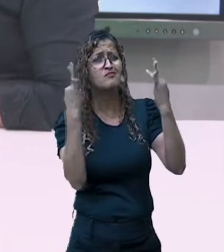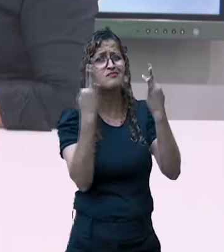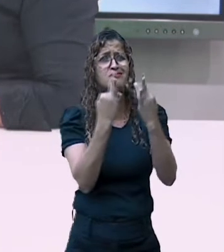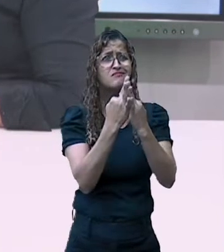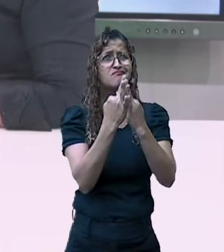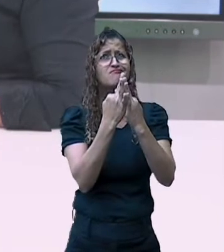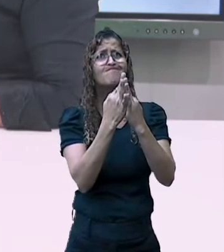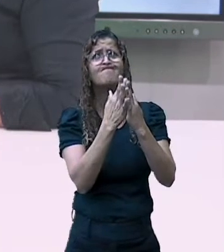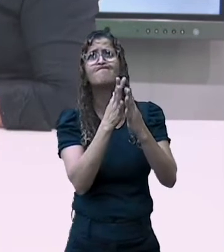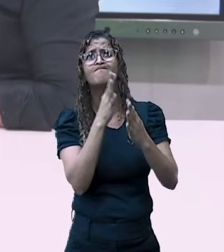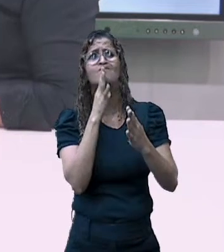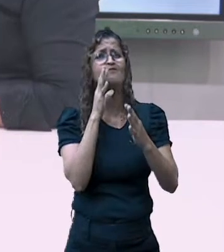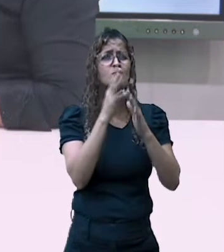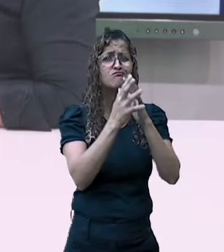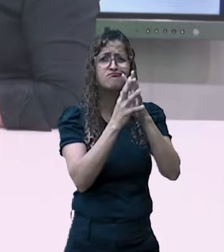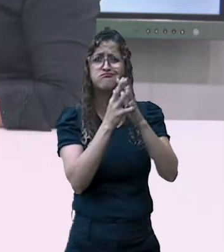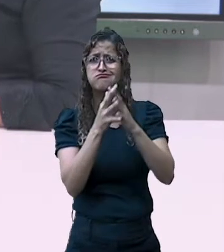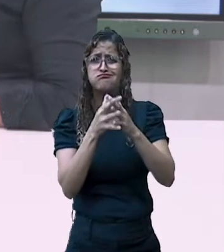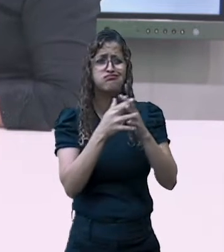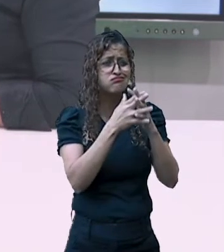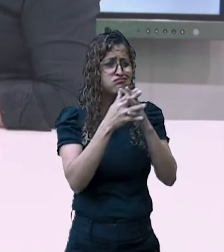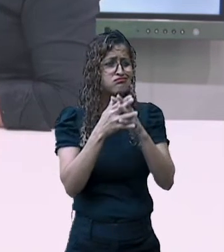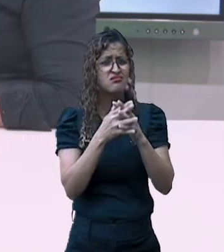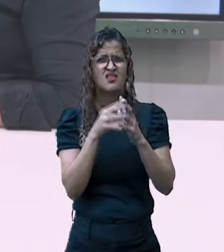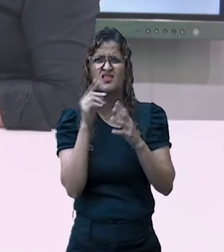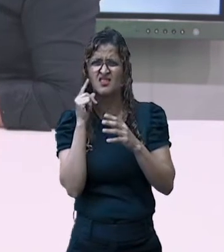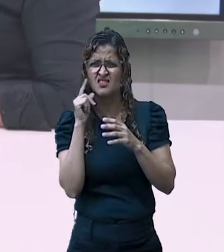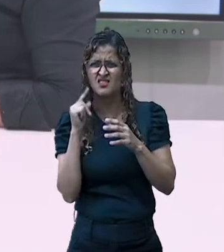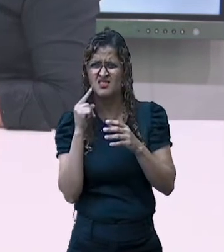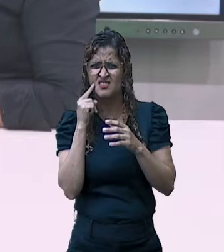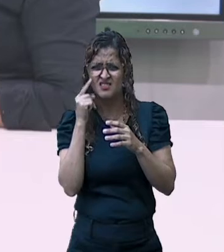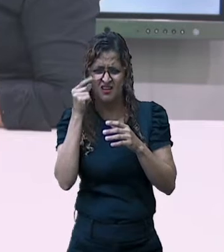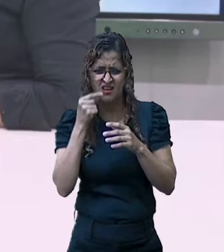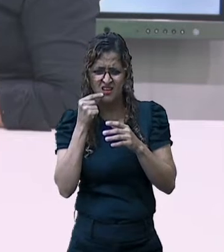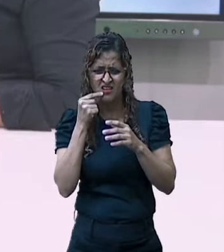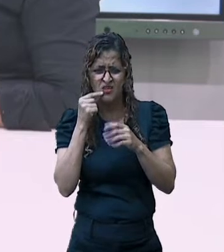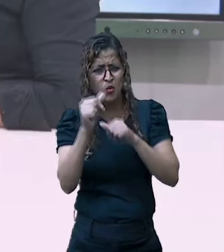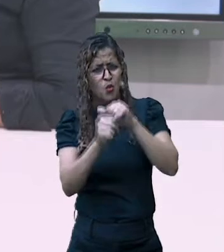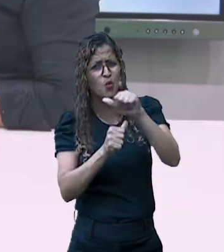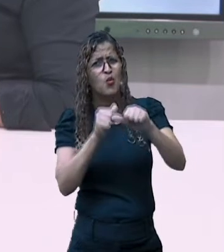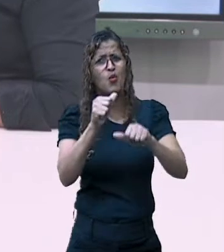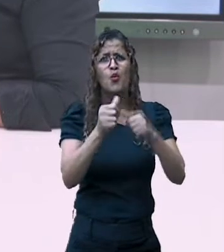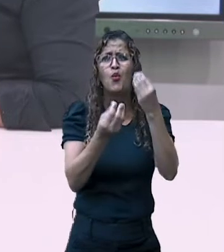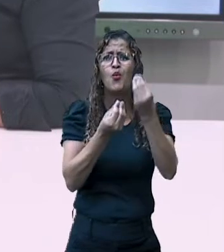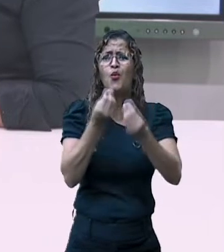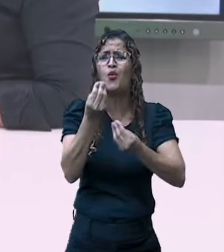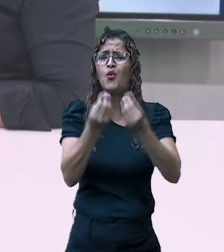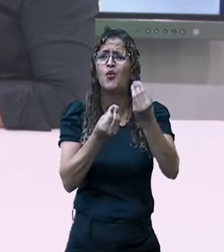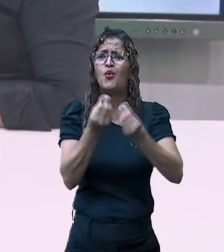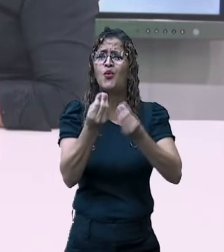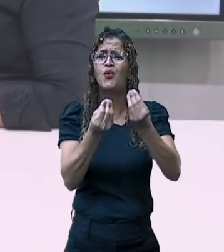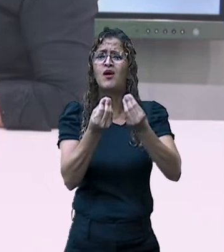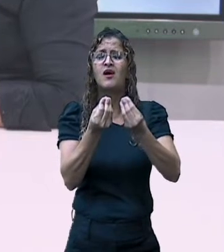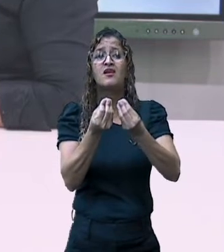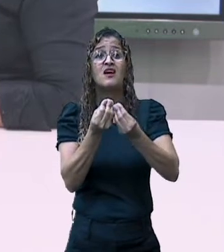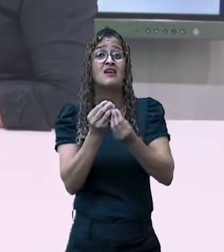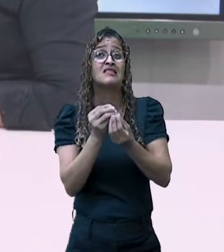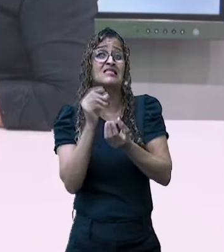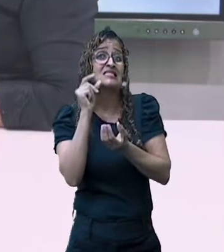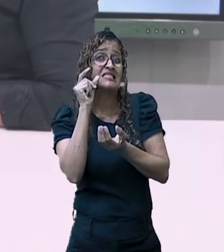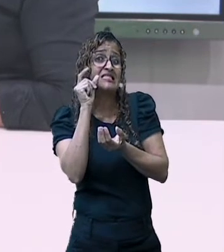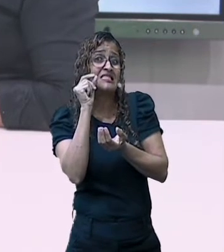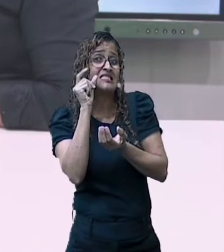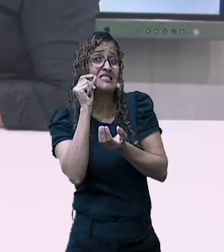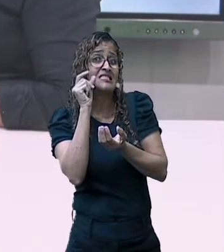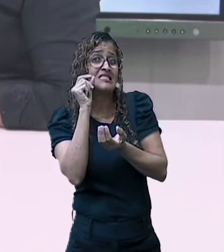vezes vai achar, mas esse dentinho nasceu, ele não trocou nenhum dente ainda, então às vezes tá com uma cárie, mas